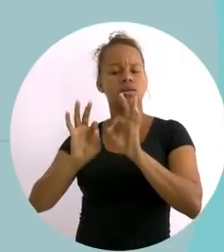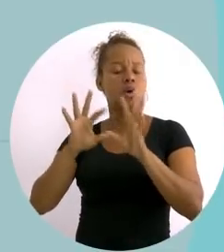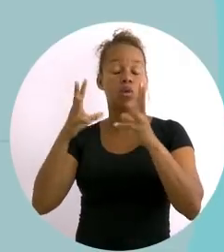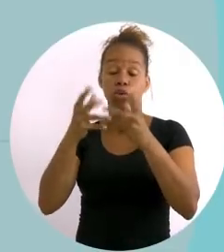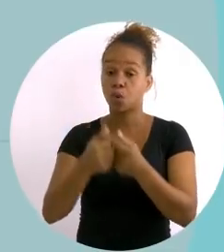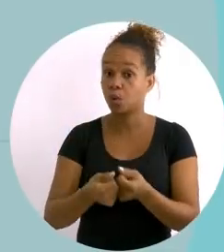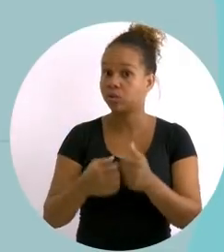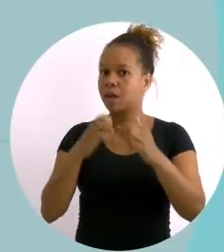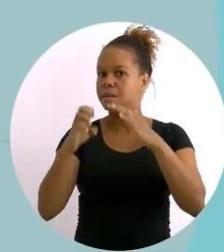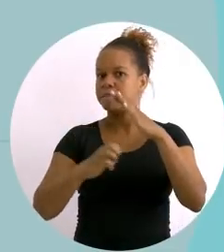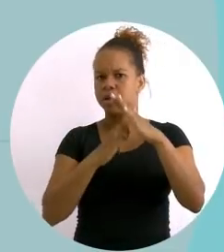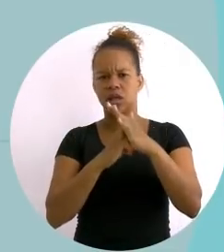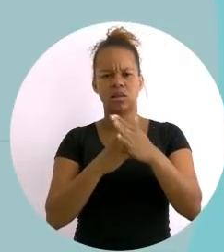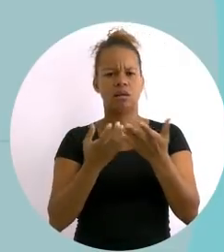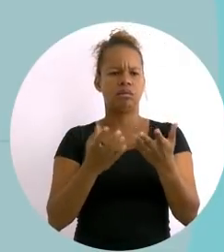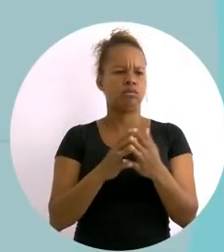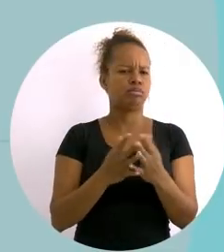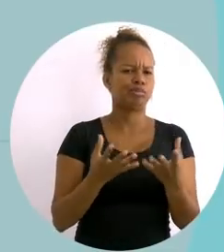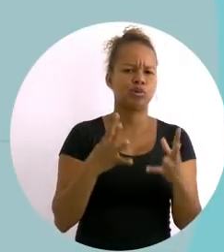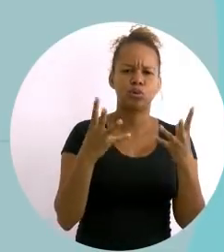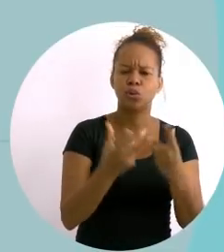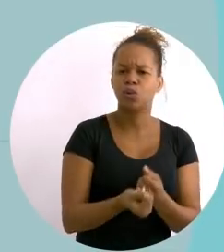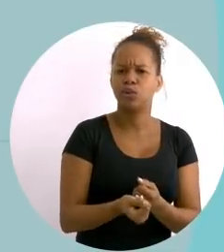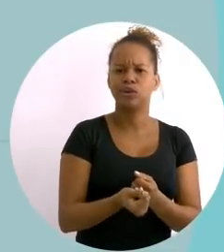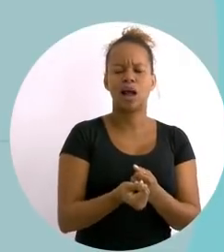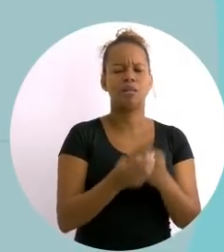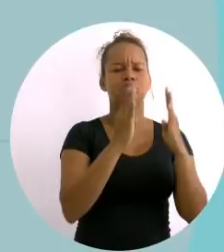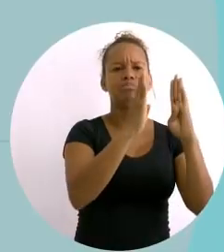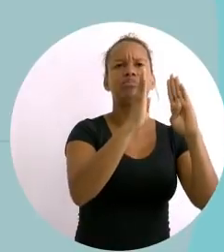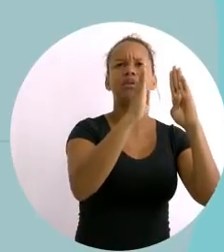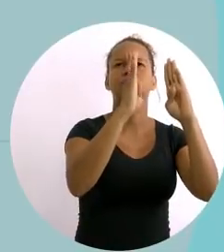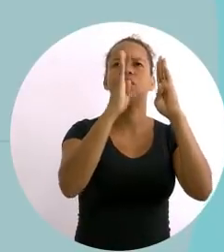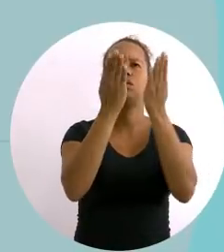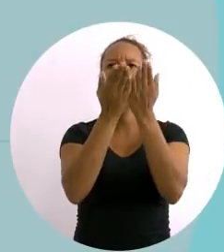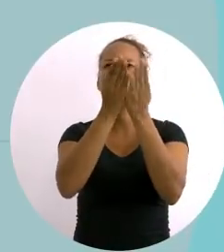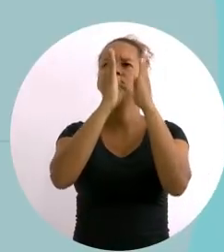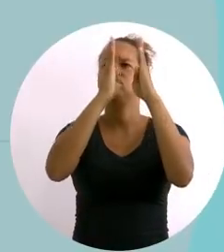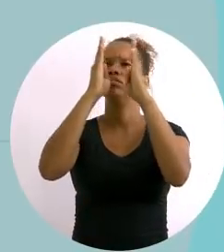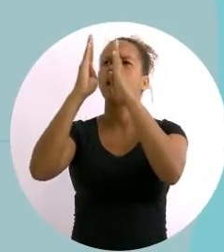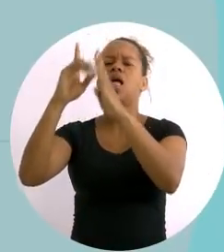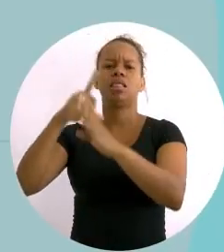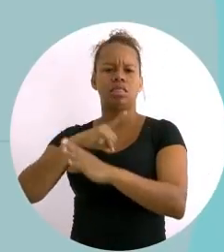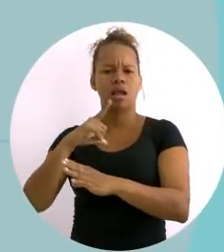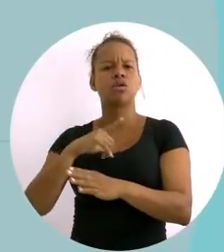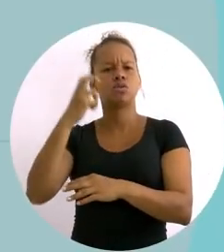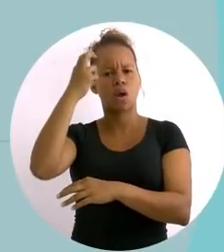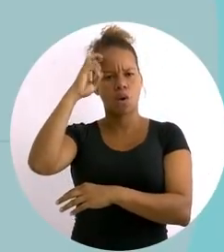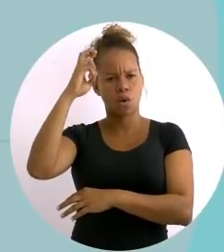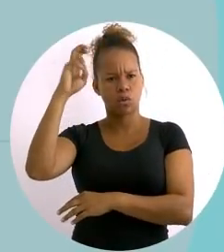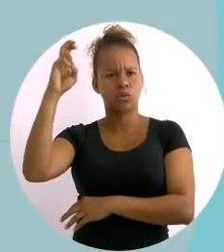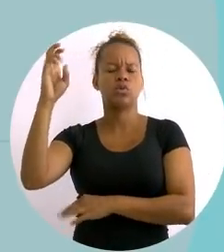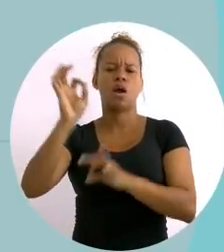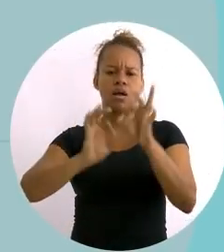empresa, toda organização, toda biblioteca tem a sua cultura